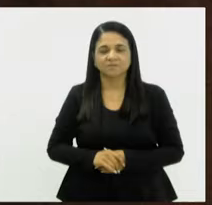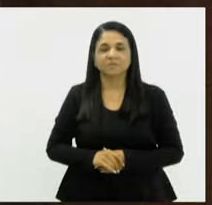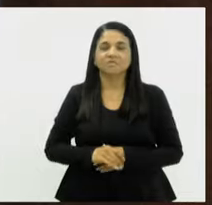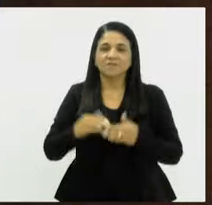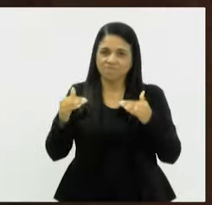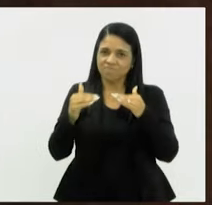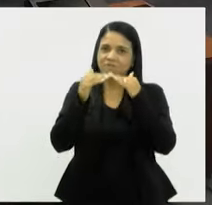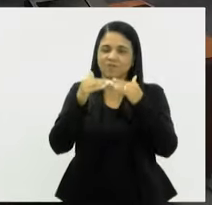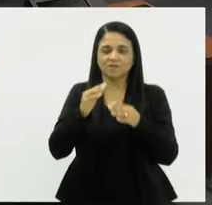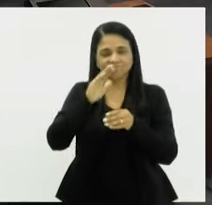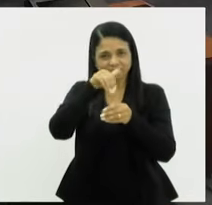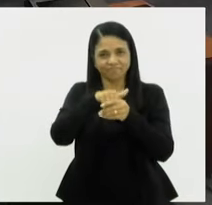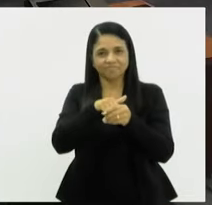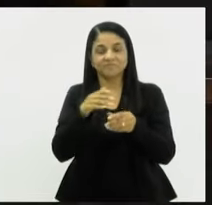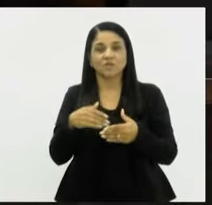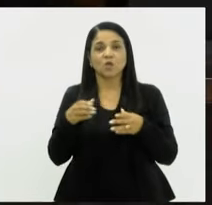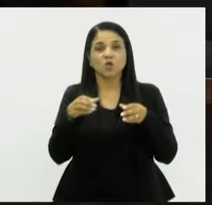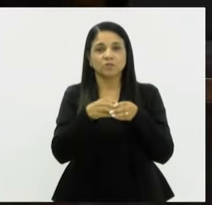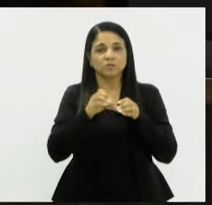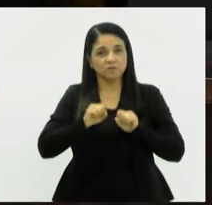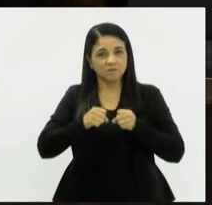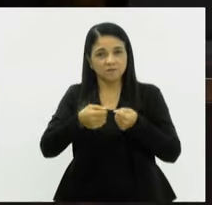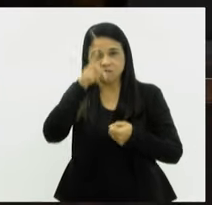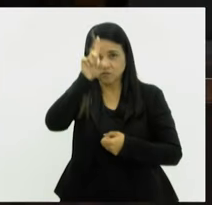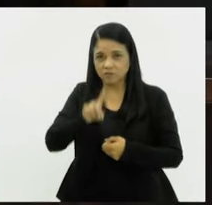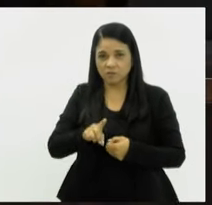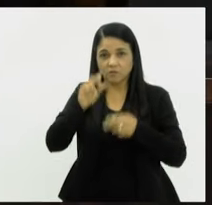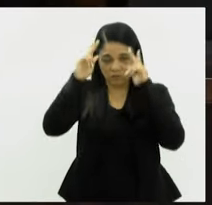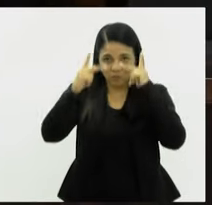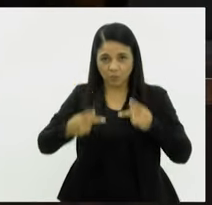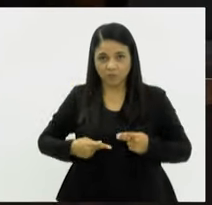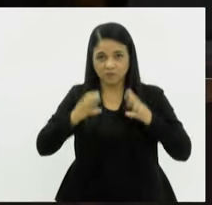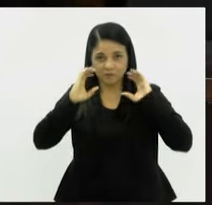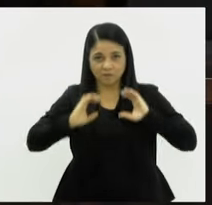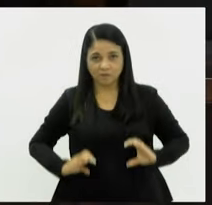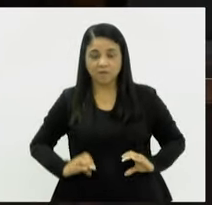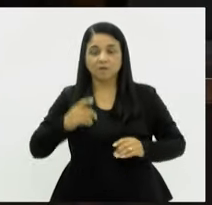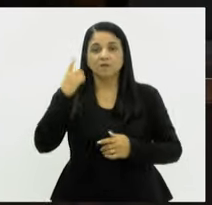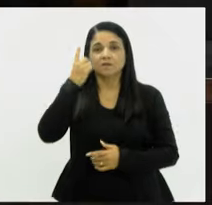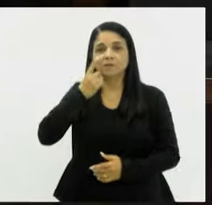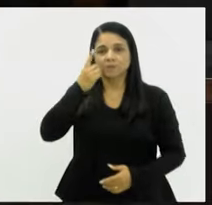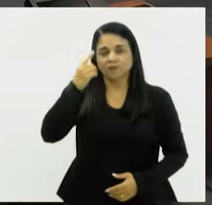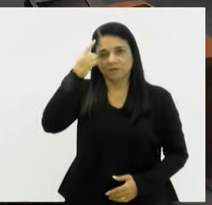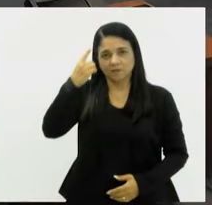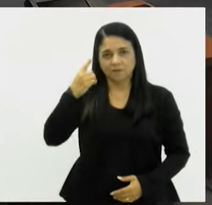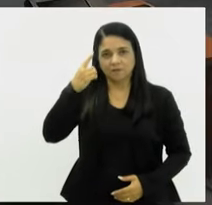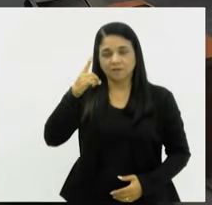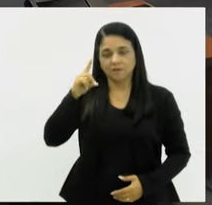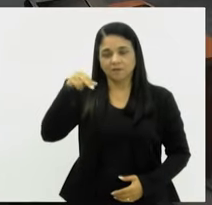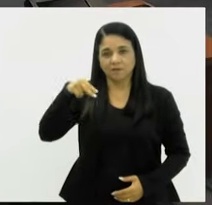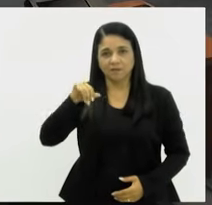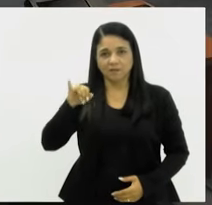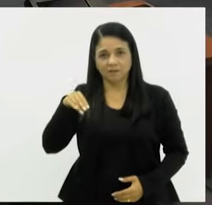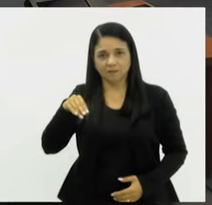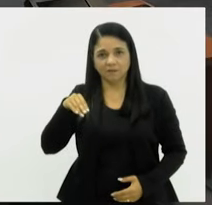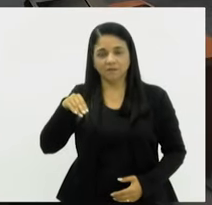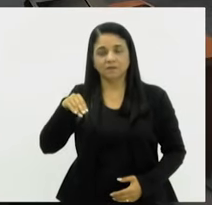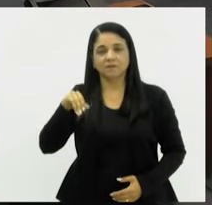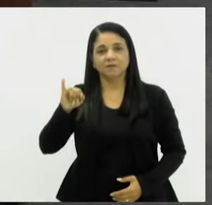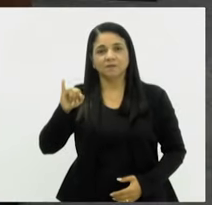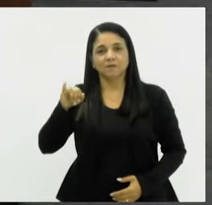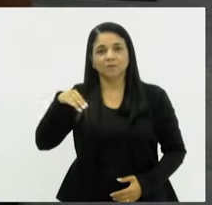Favorável, presidente. Pela Comissão de Defesa dos Direitos Humanos e Cidadania, deputada Dani Monteiro. No